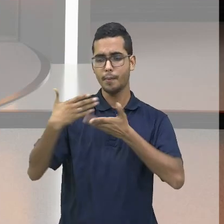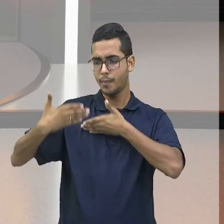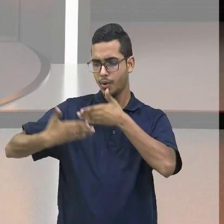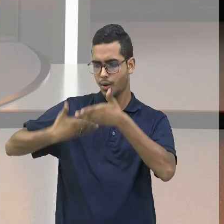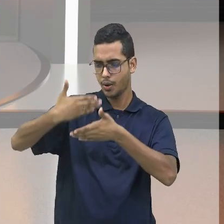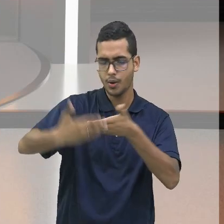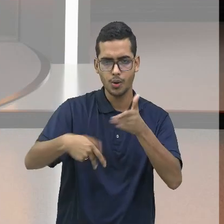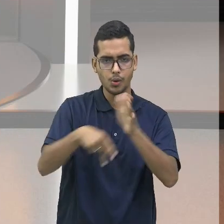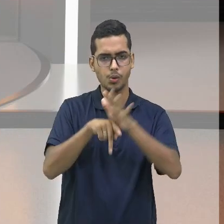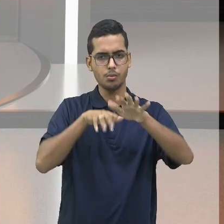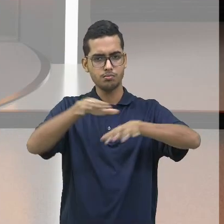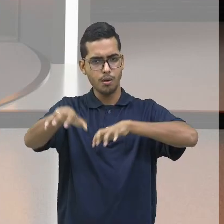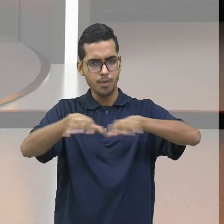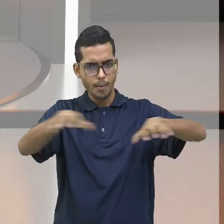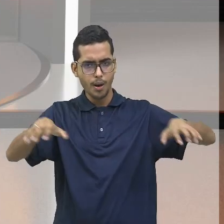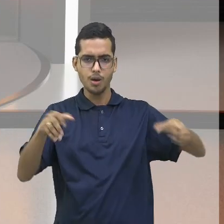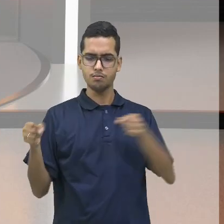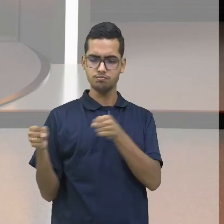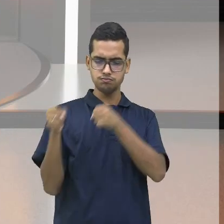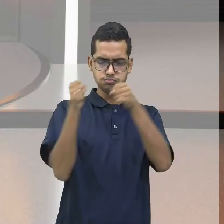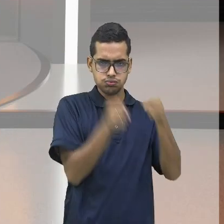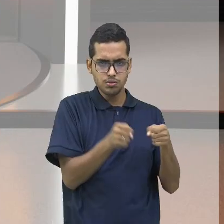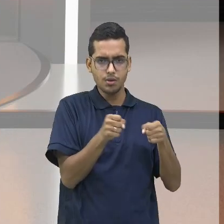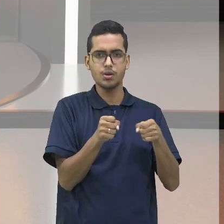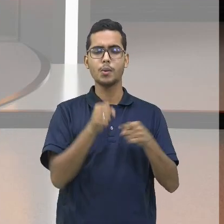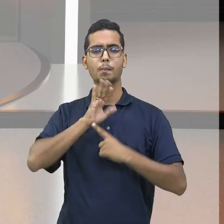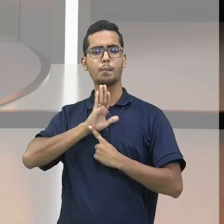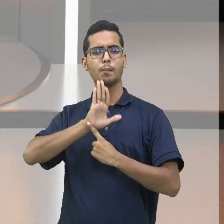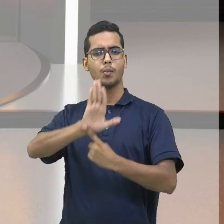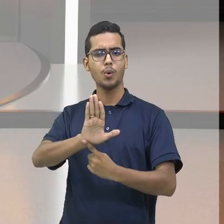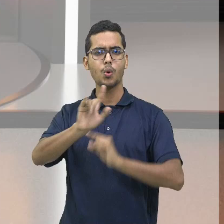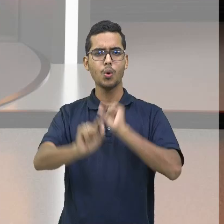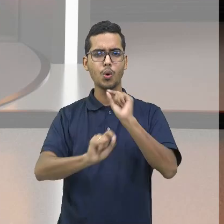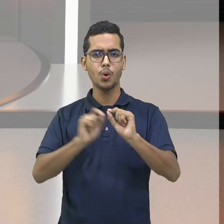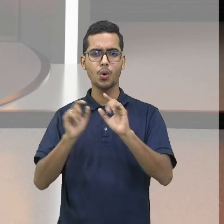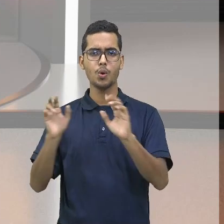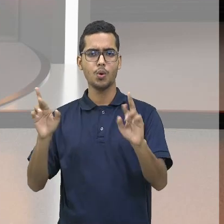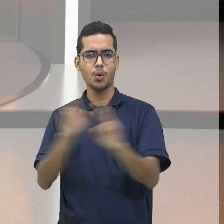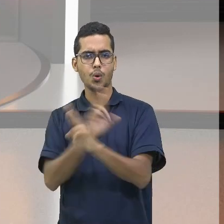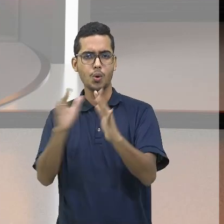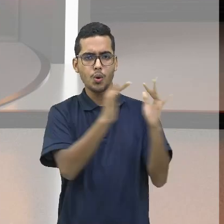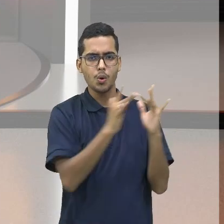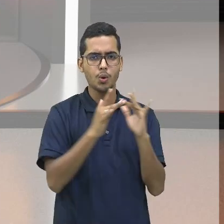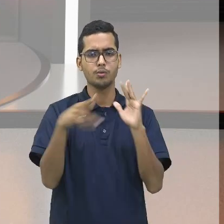de fragmentação do poder, ele apresenta conexões e